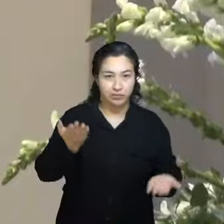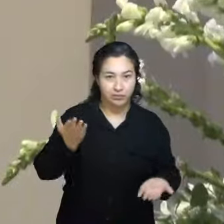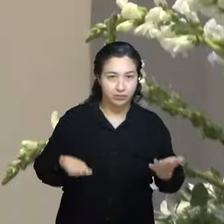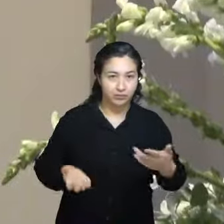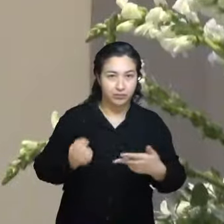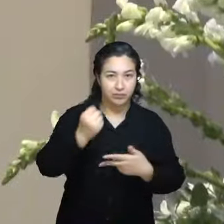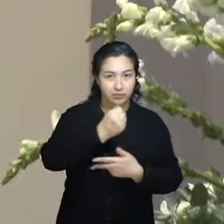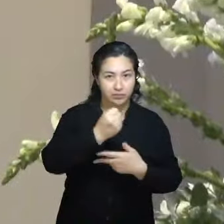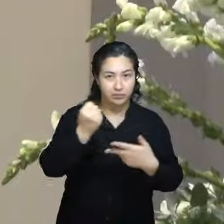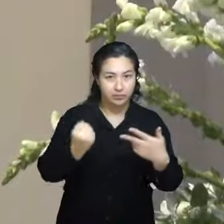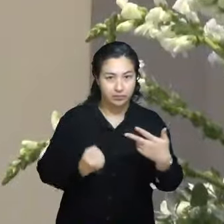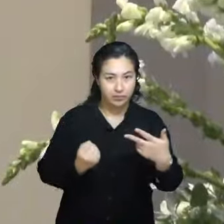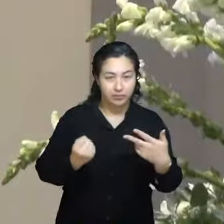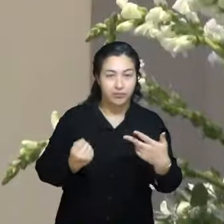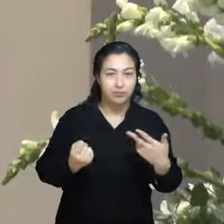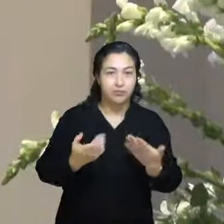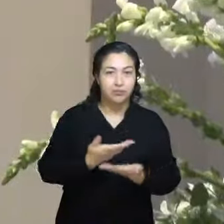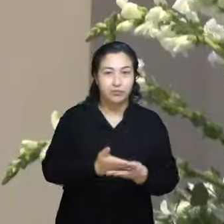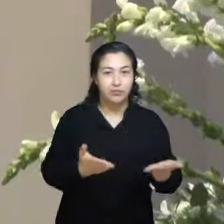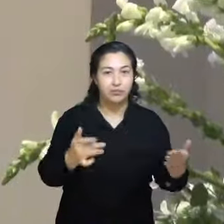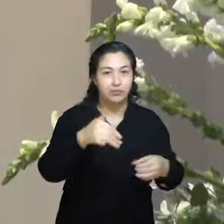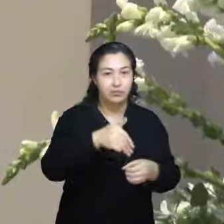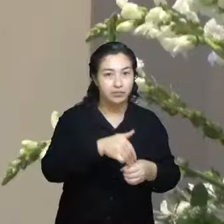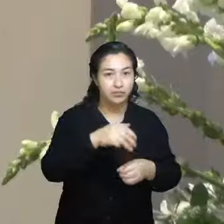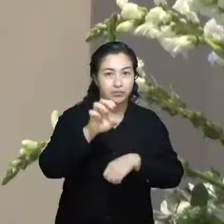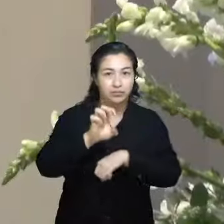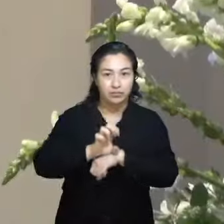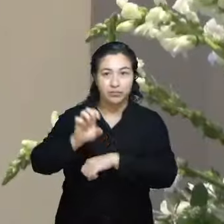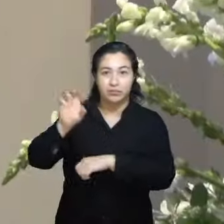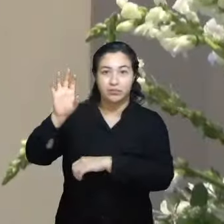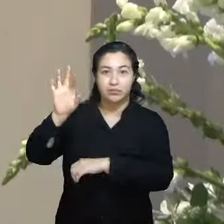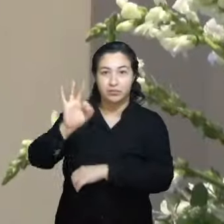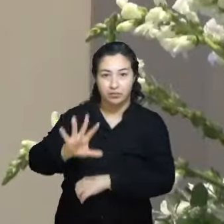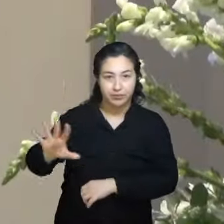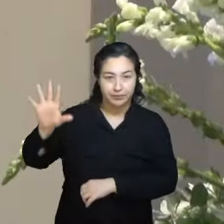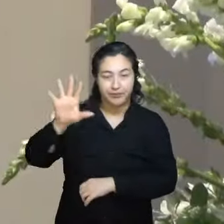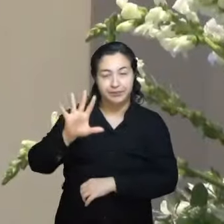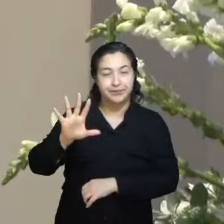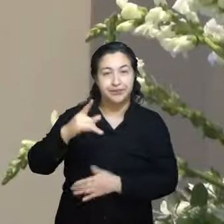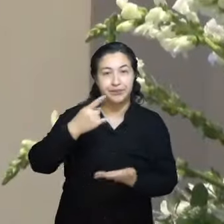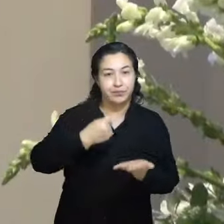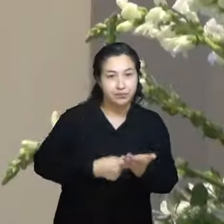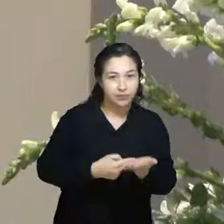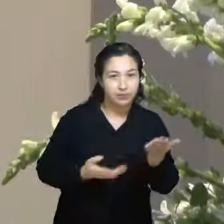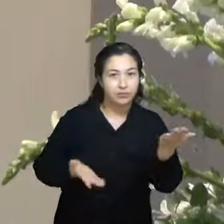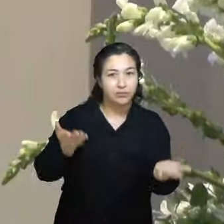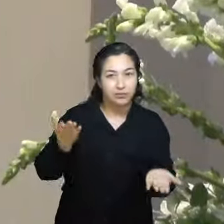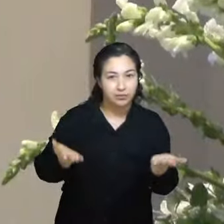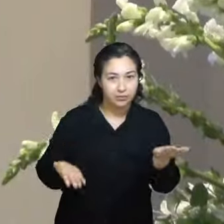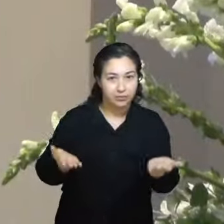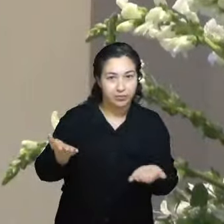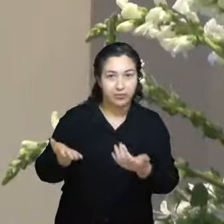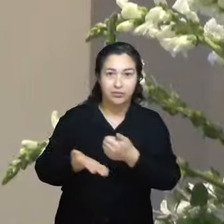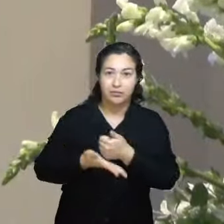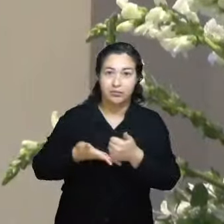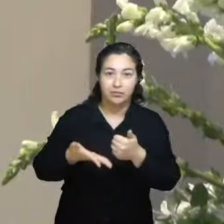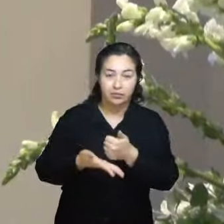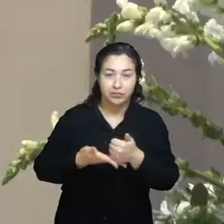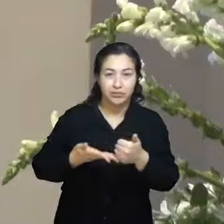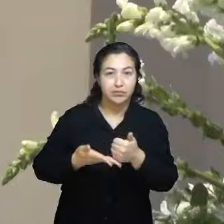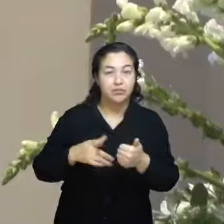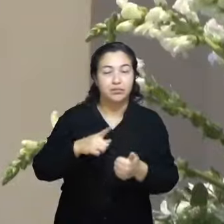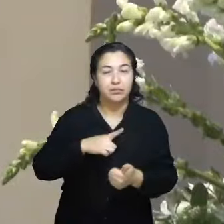deferido aos municípios aos Estados e a união estabelecido esse equilíbrio como mola mestra da existência